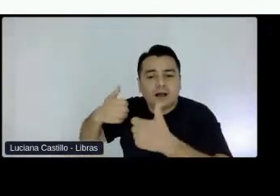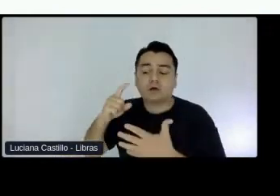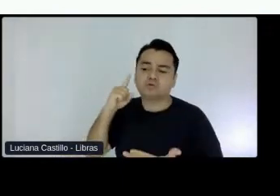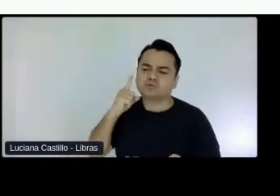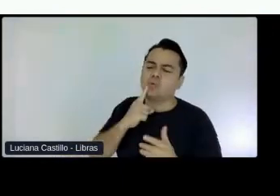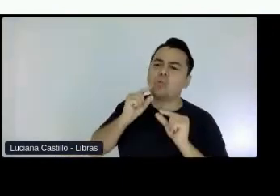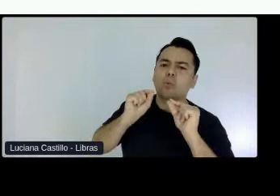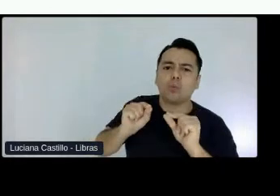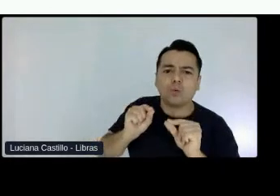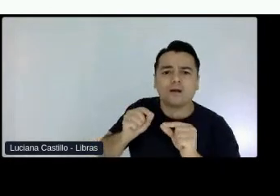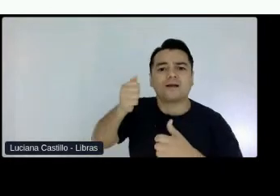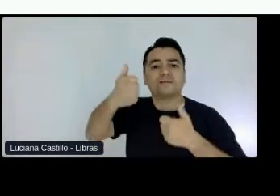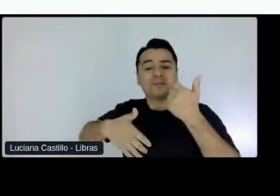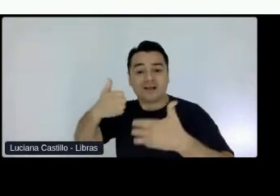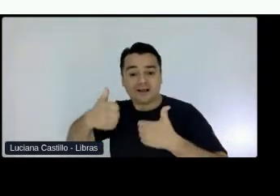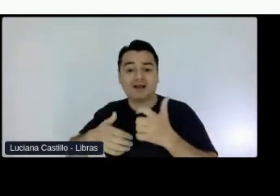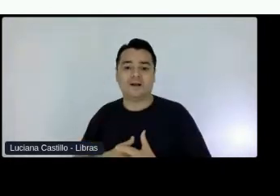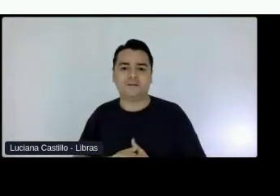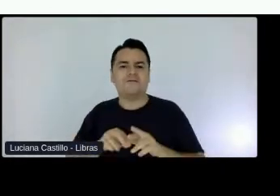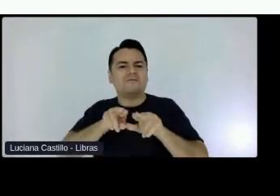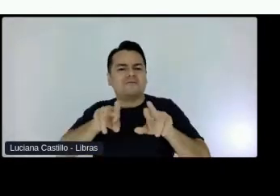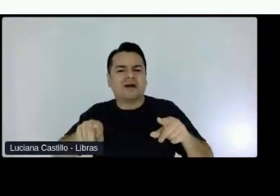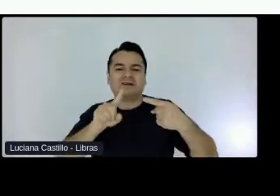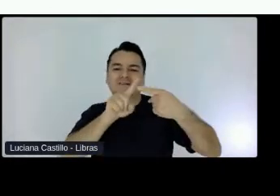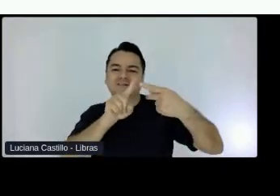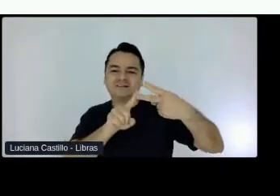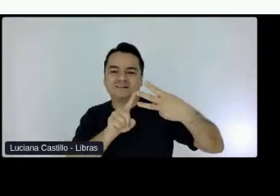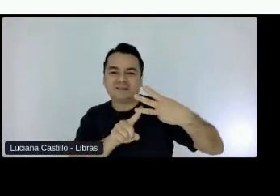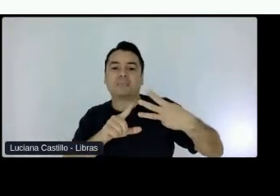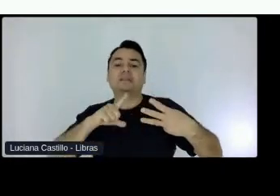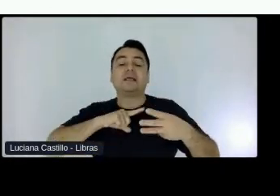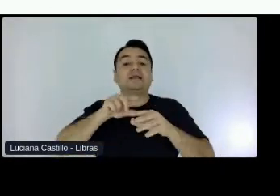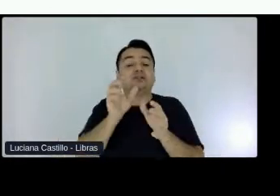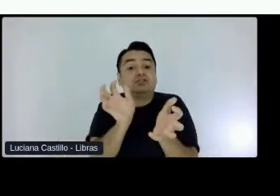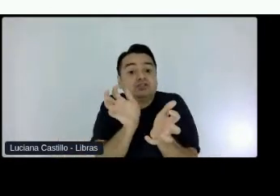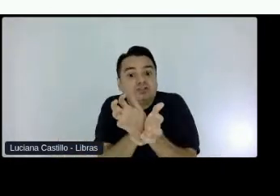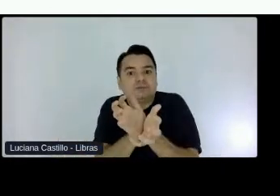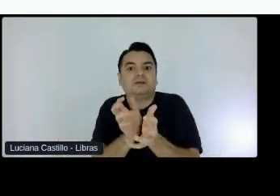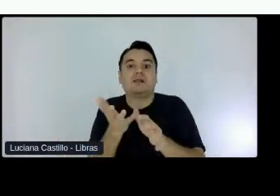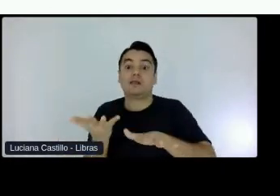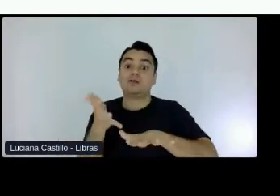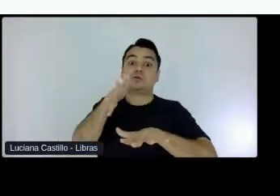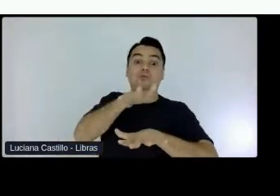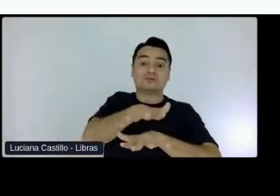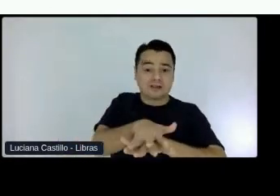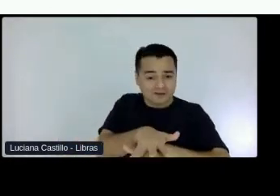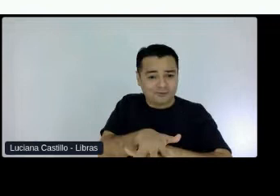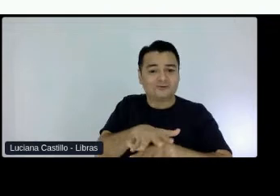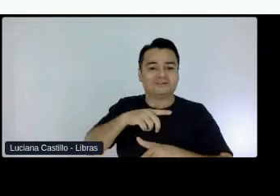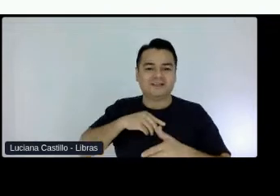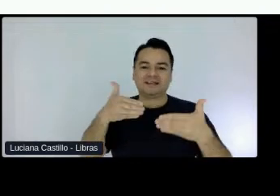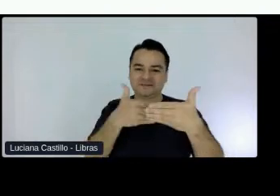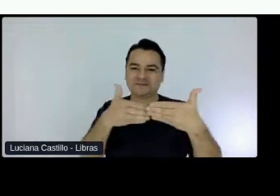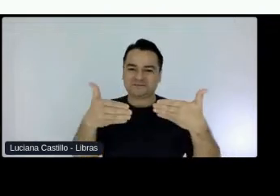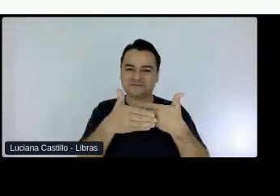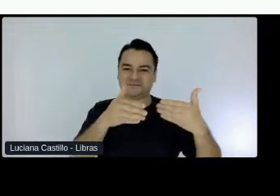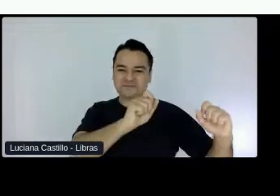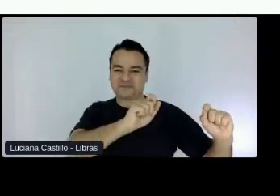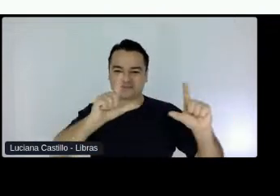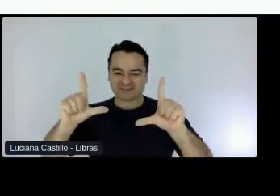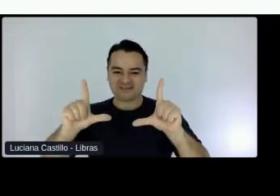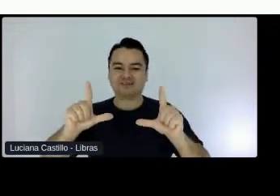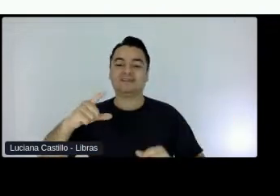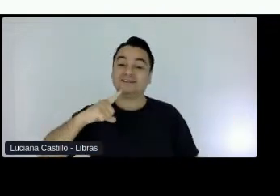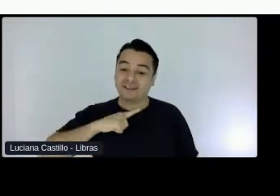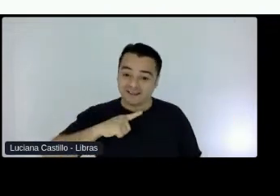sobre neurodiversidade, falar sobre times inclusivos. Então, vocês estão vendo aqui as imagens, né? Nós tivemos algumas sessões com a própria